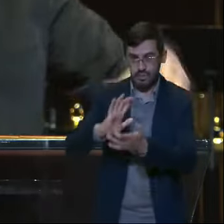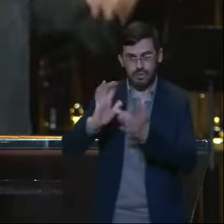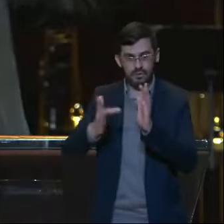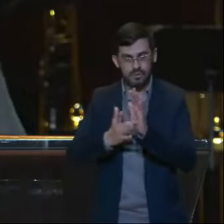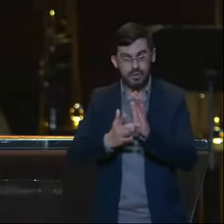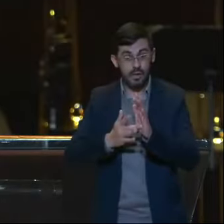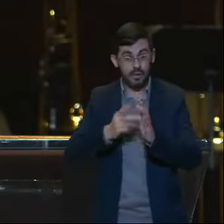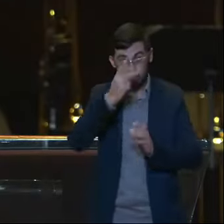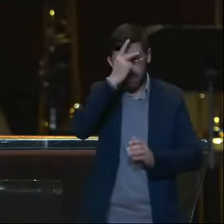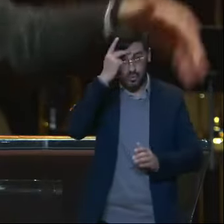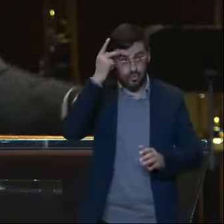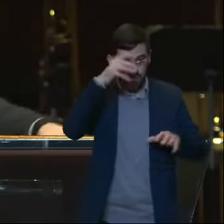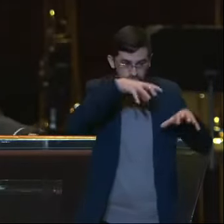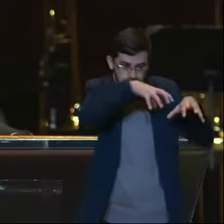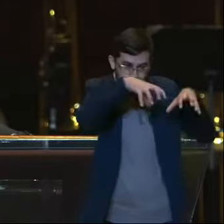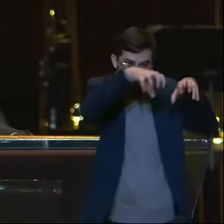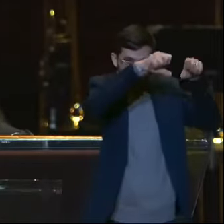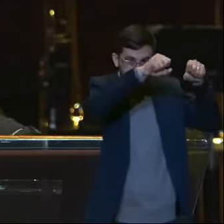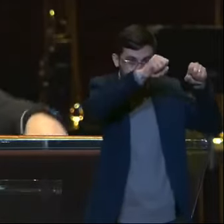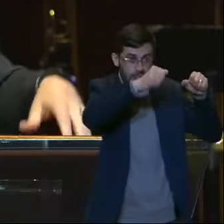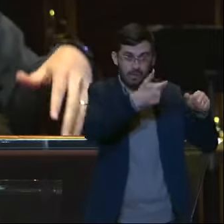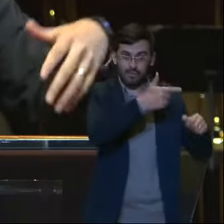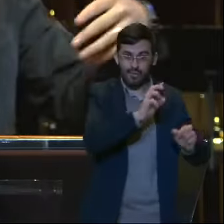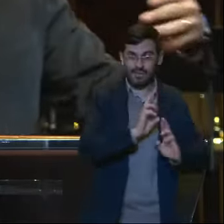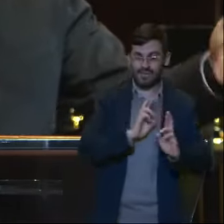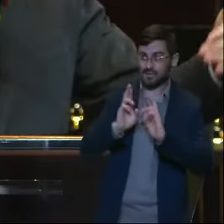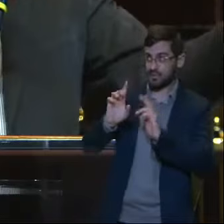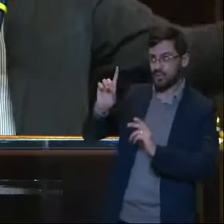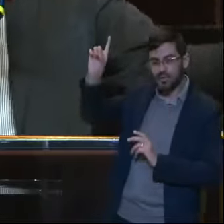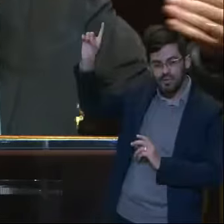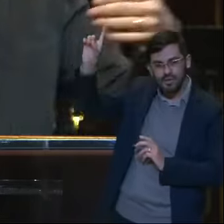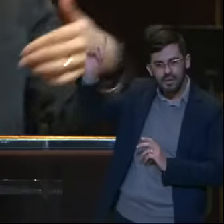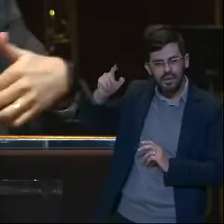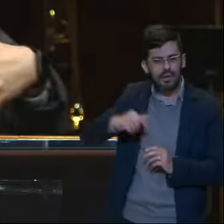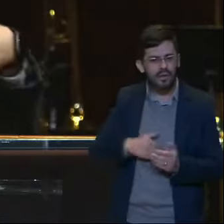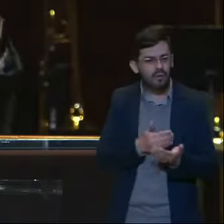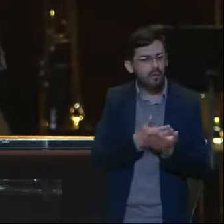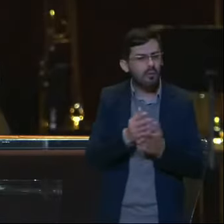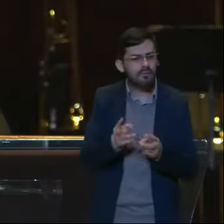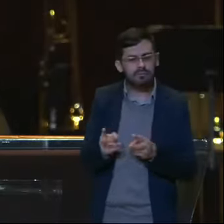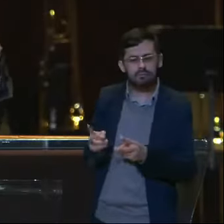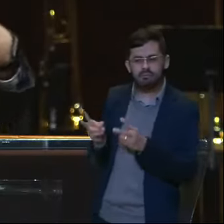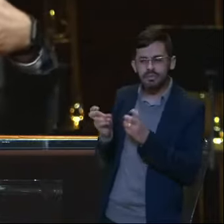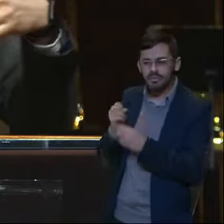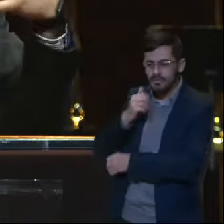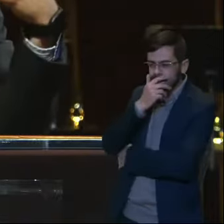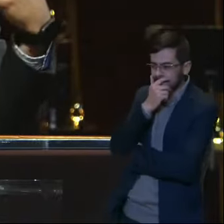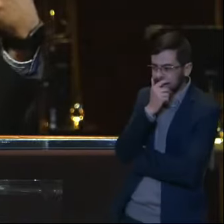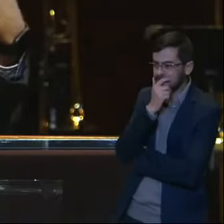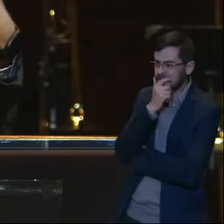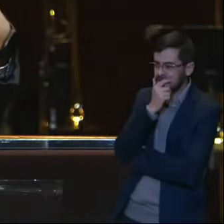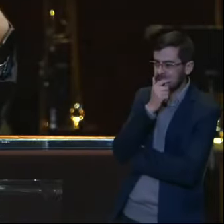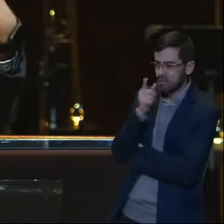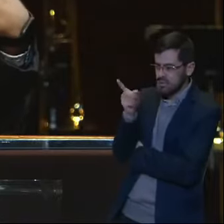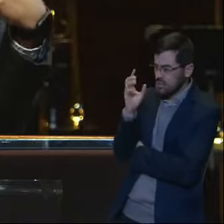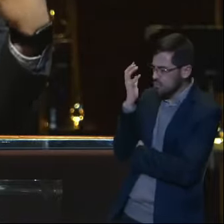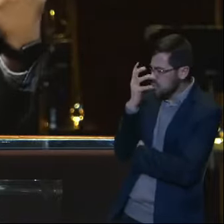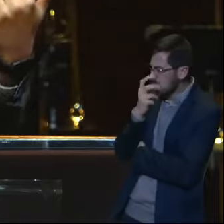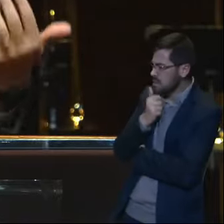estão na escuridão, pessoas que não têm um relacionamento com Deus, elas começam a ver na nossa vida algo belo,